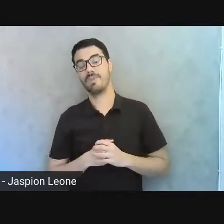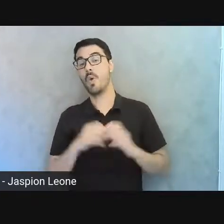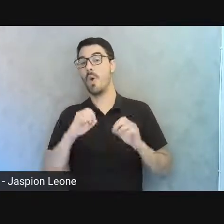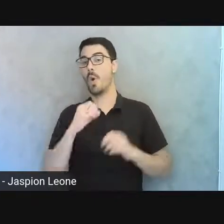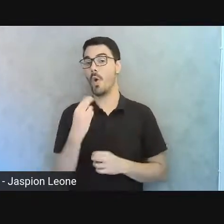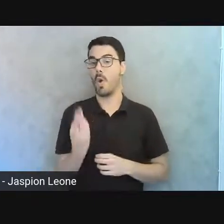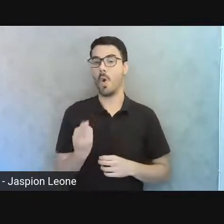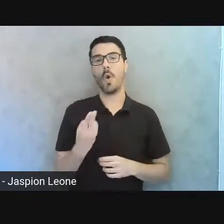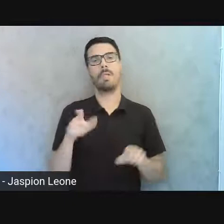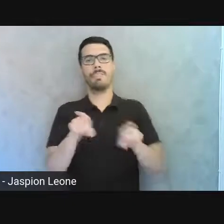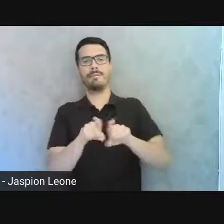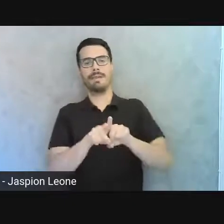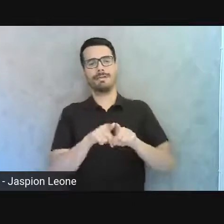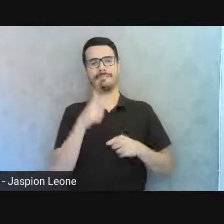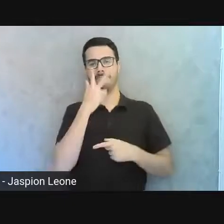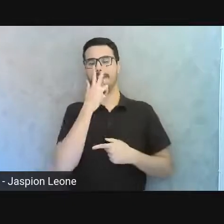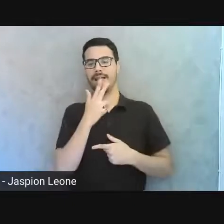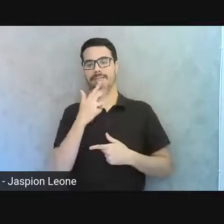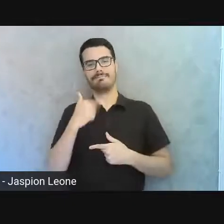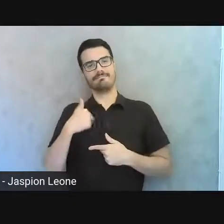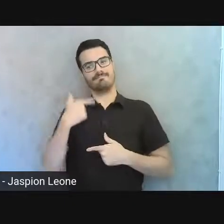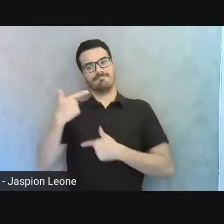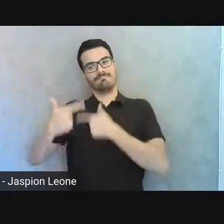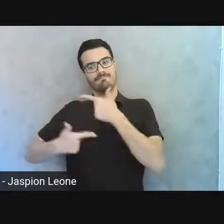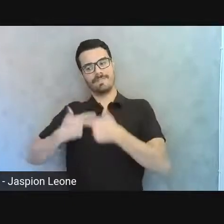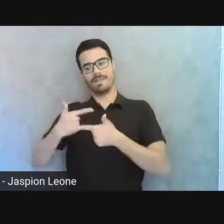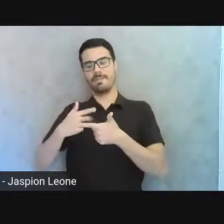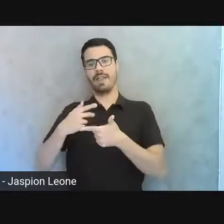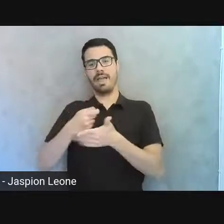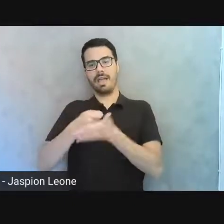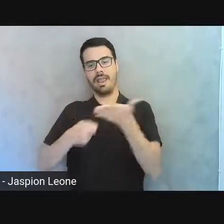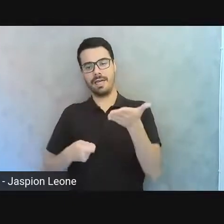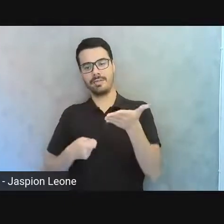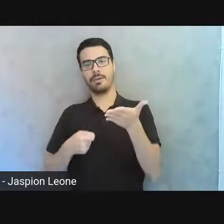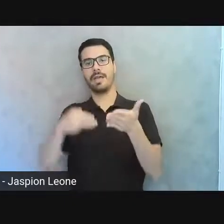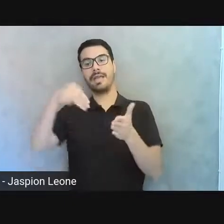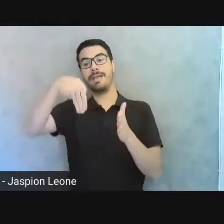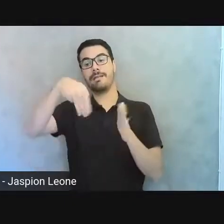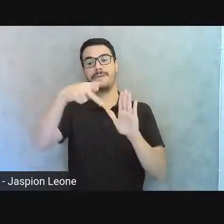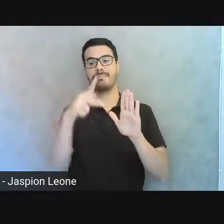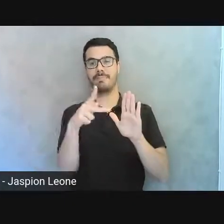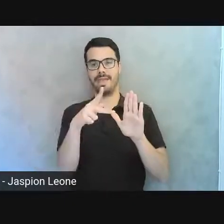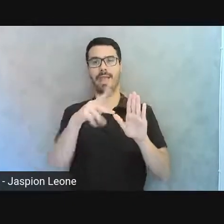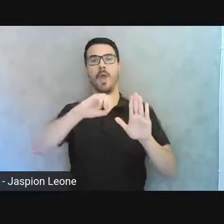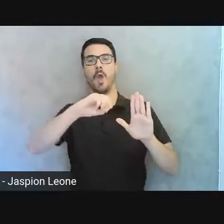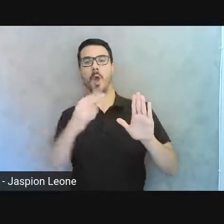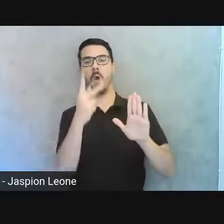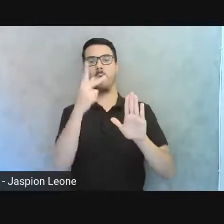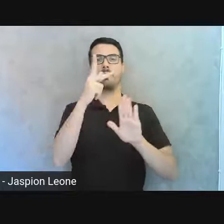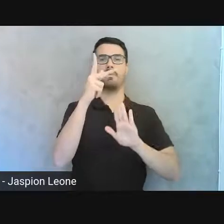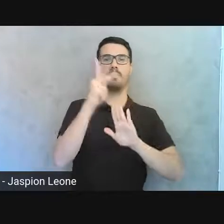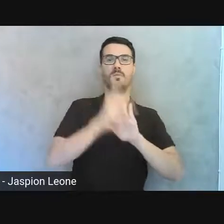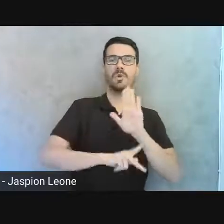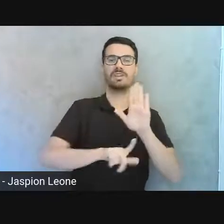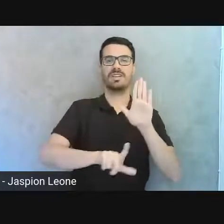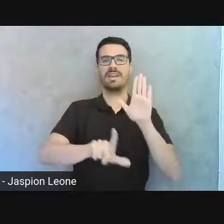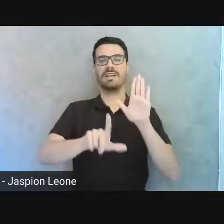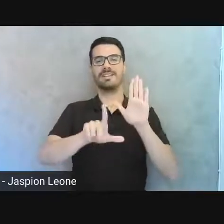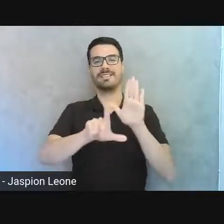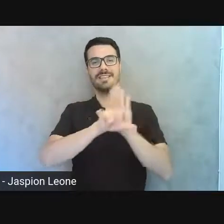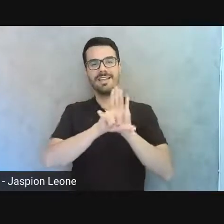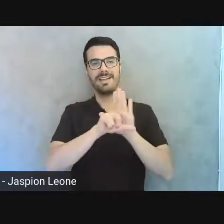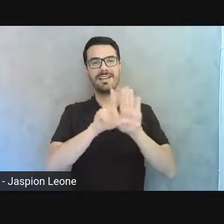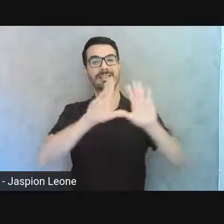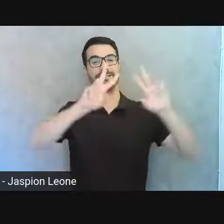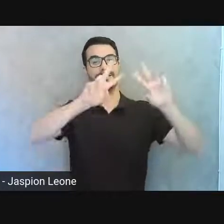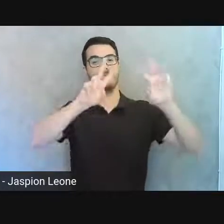de atuar como relator em medidas provisórias, em projetos de lei, de assuntos